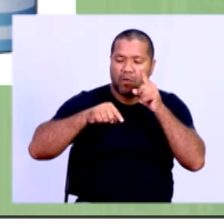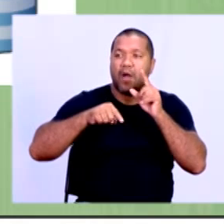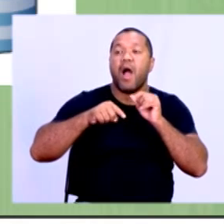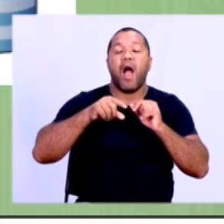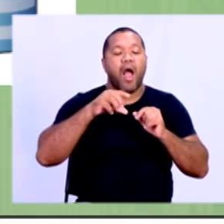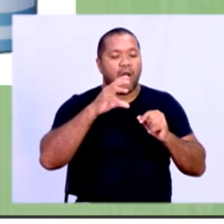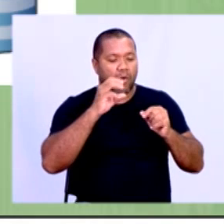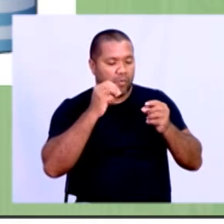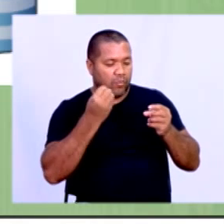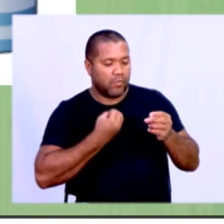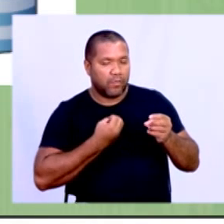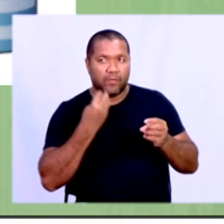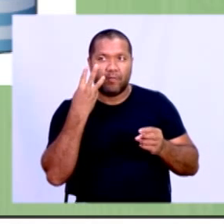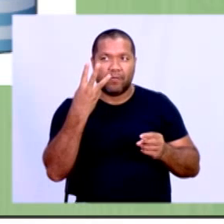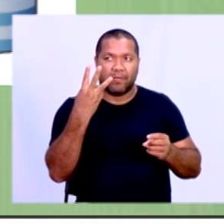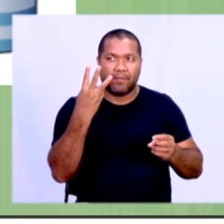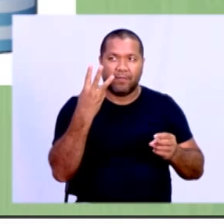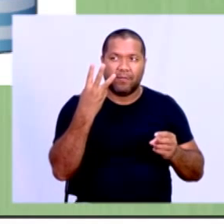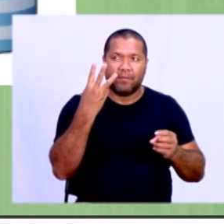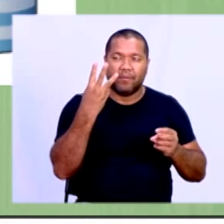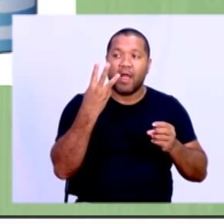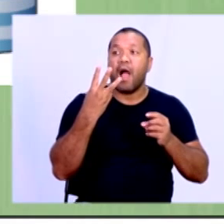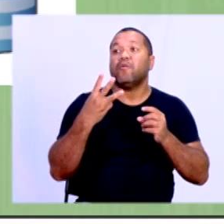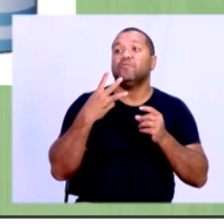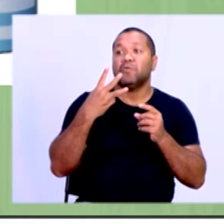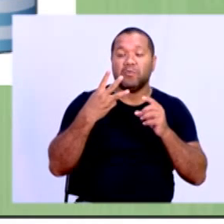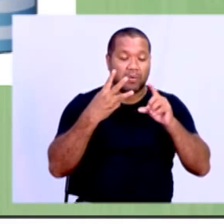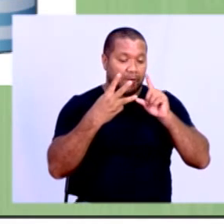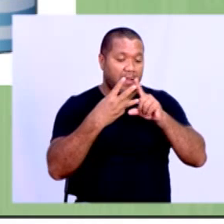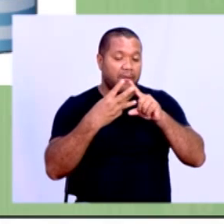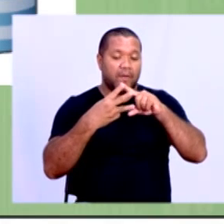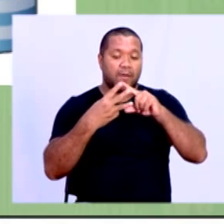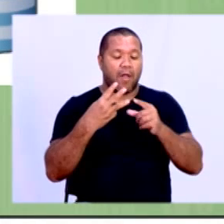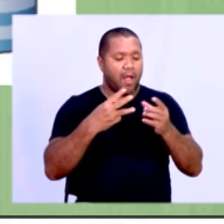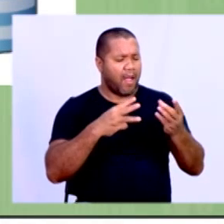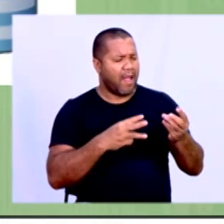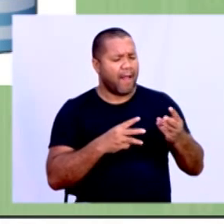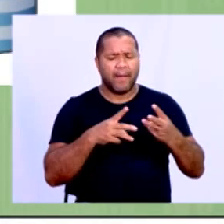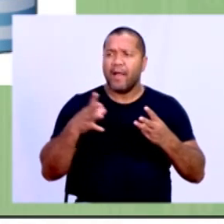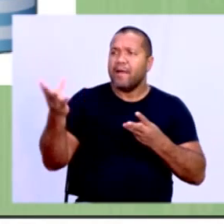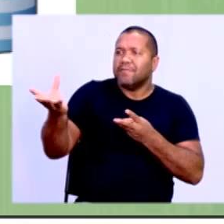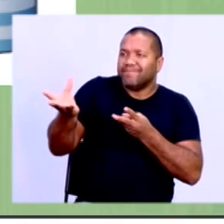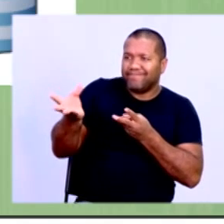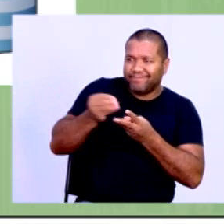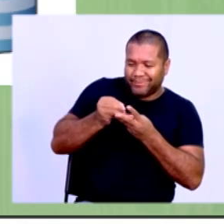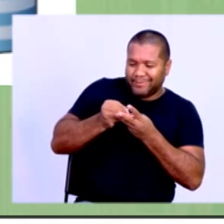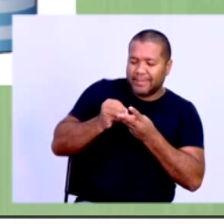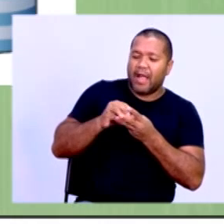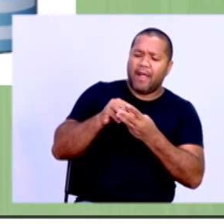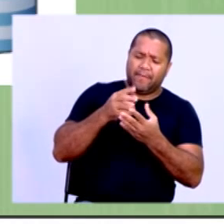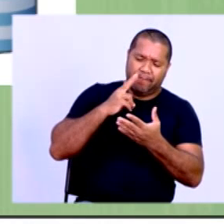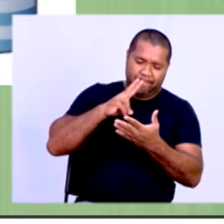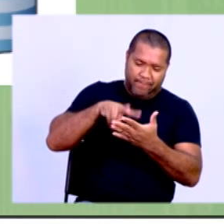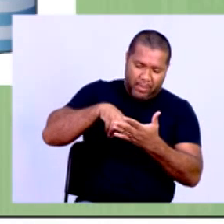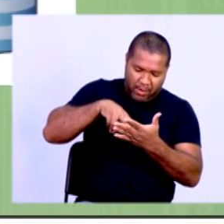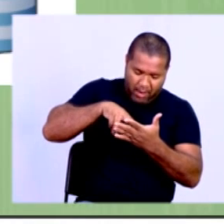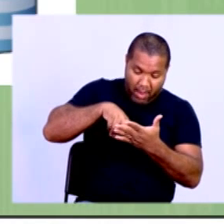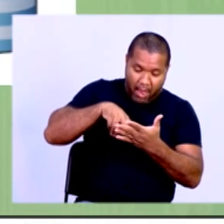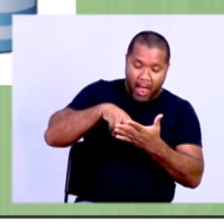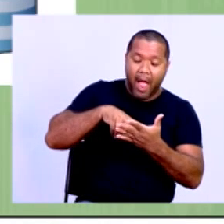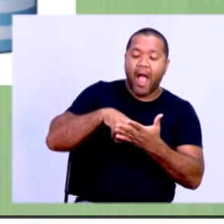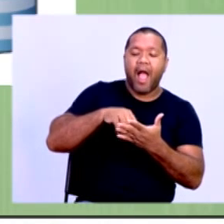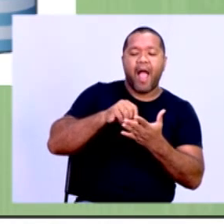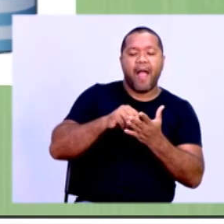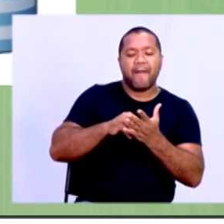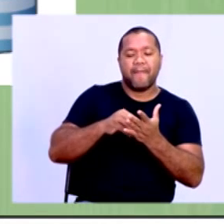que é o número 3. Ó. O número 3 interage, ele vai ver se é um banco de dados, ele vai mandar para o model. Ó, ele vai mandar para cá para o